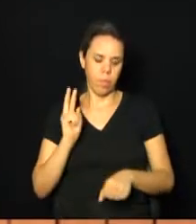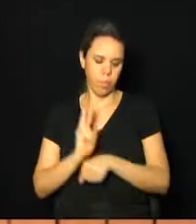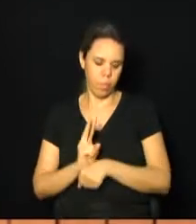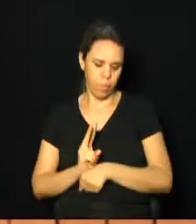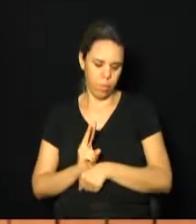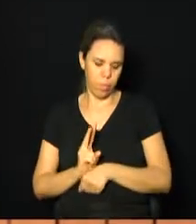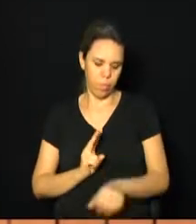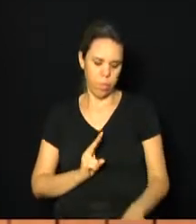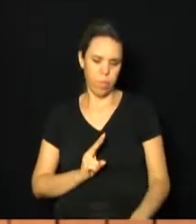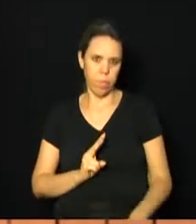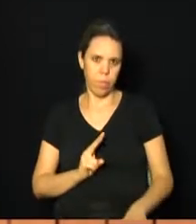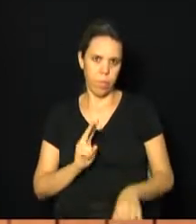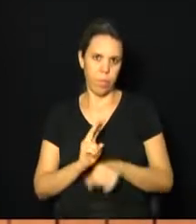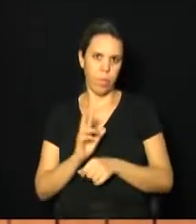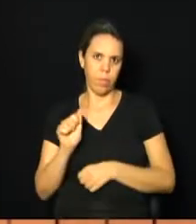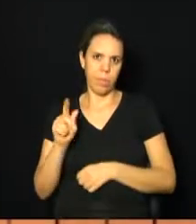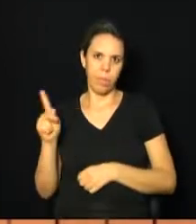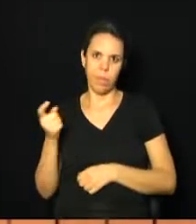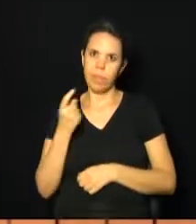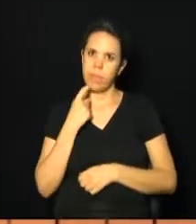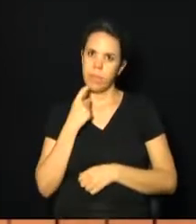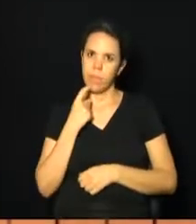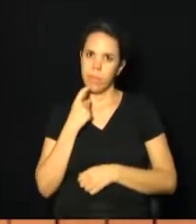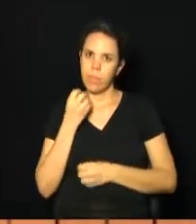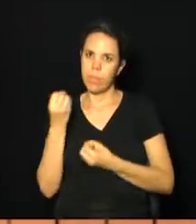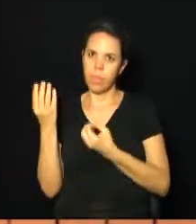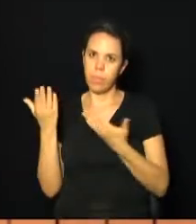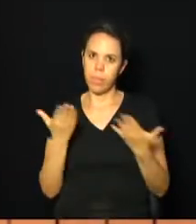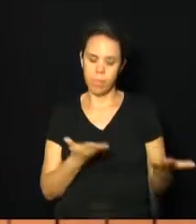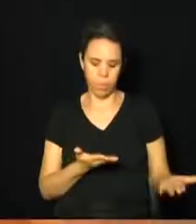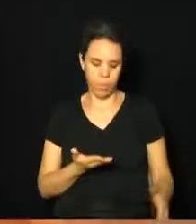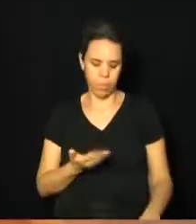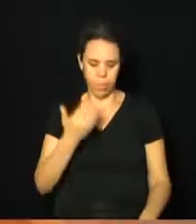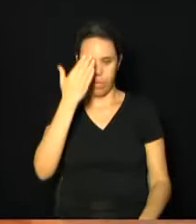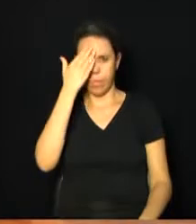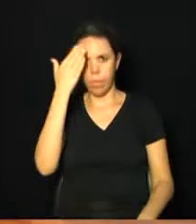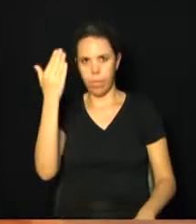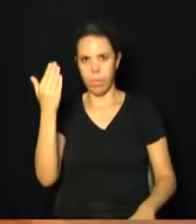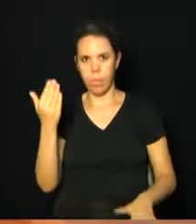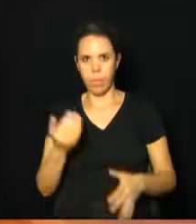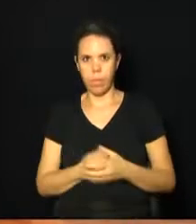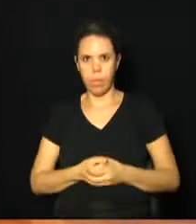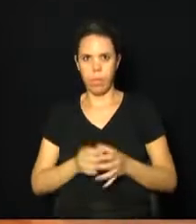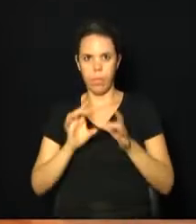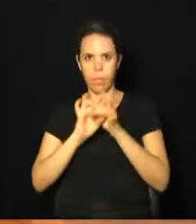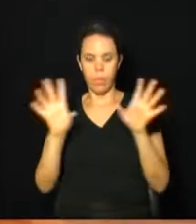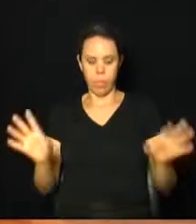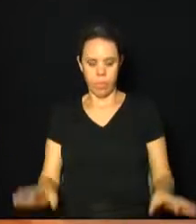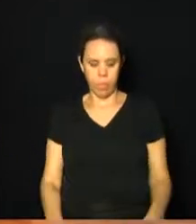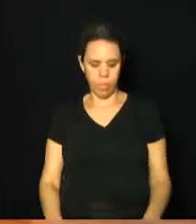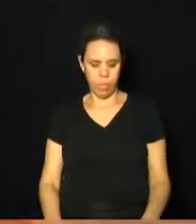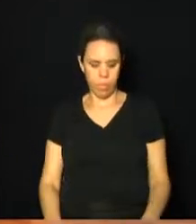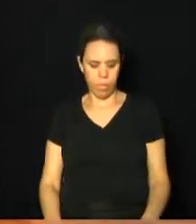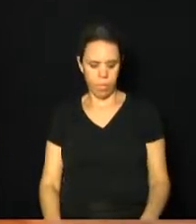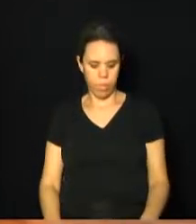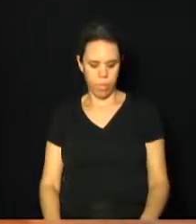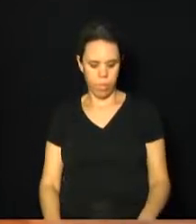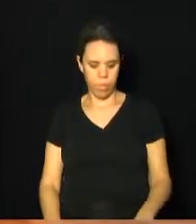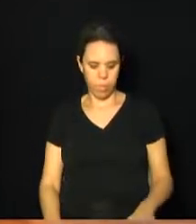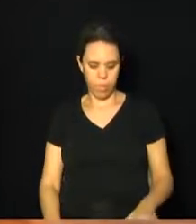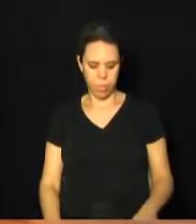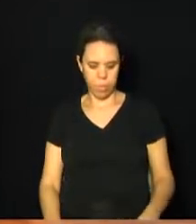no cuidado e proteção da APA Campinas. Marcos, seja muito bem-vindo, muito obrigada e fique à vontade.